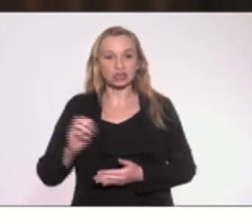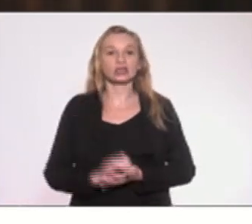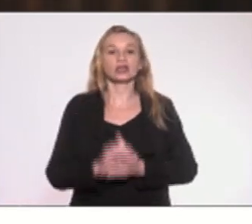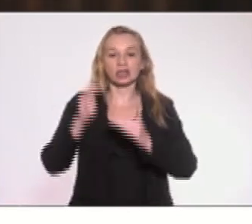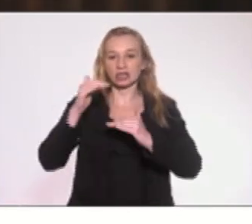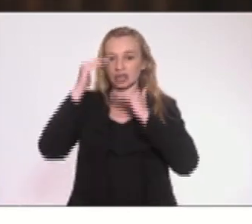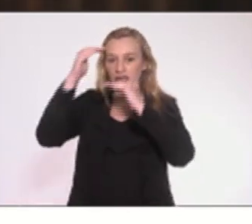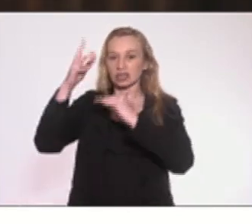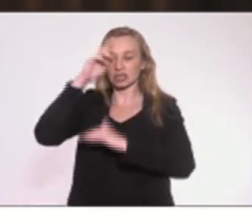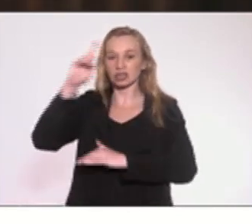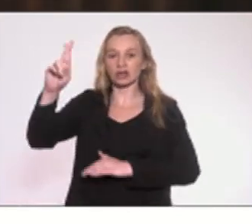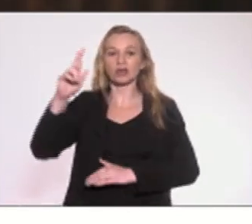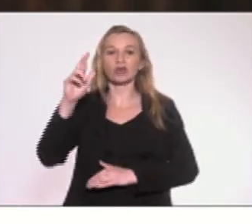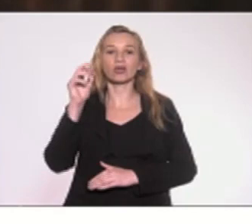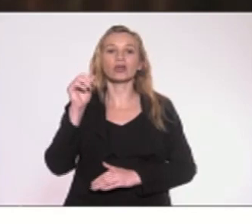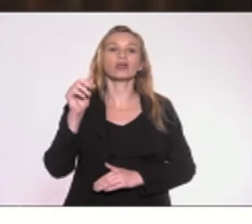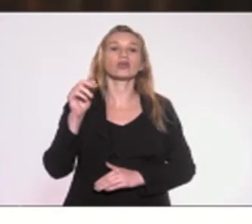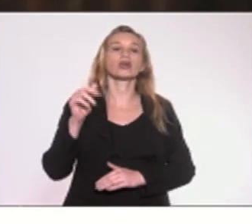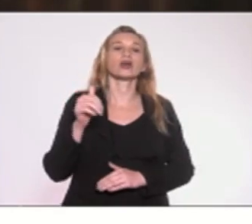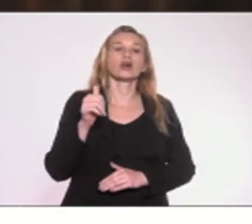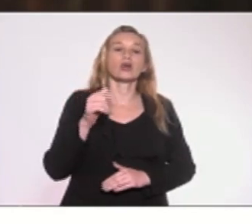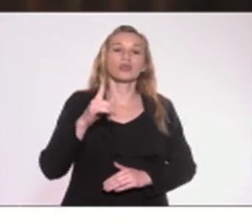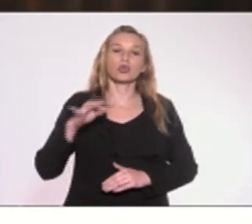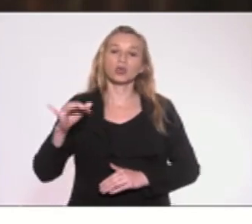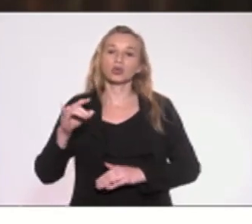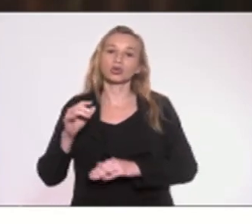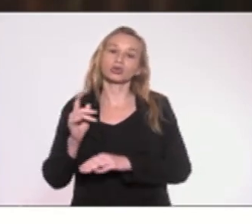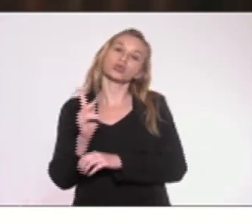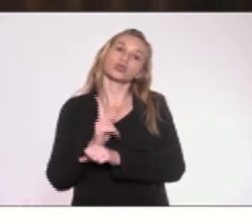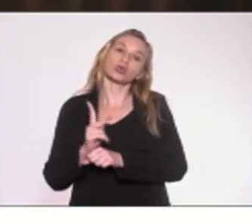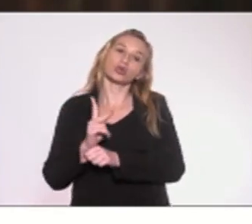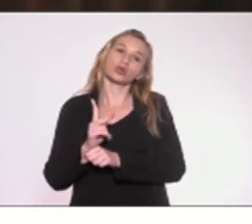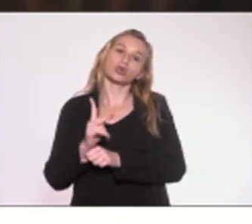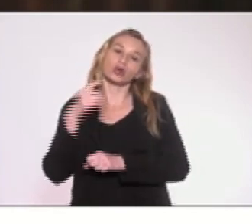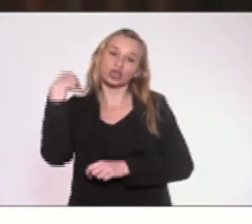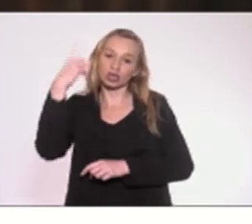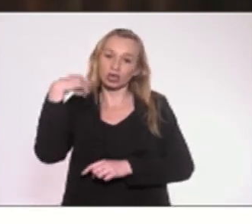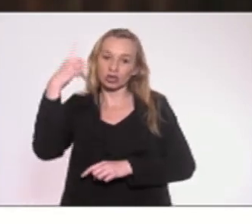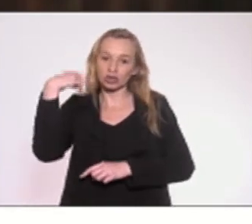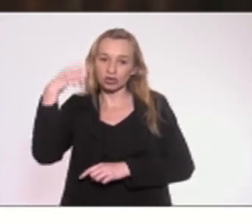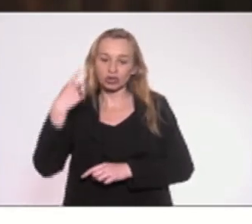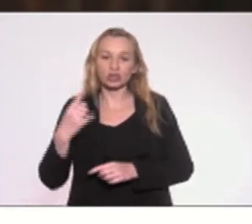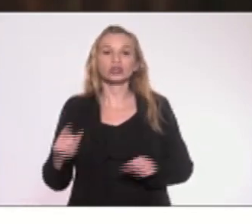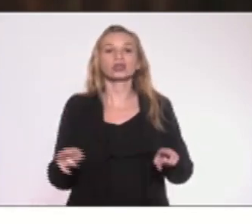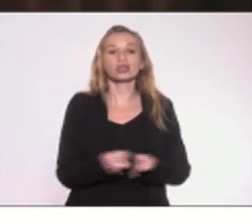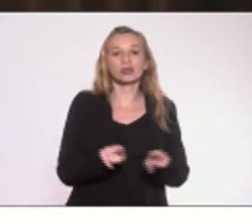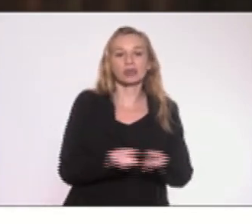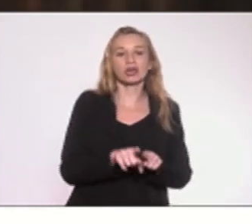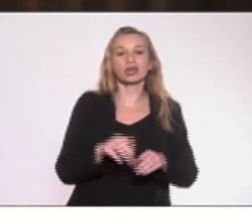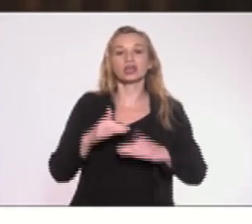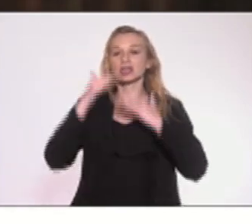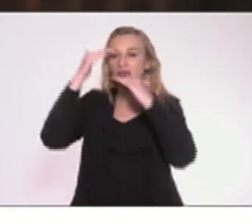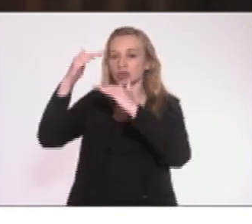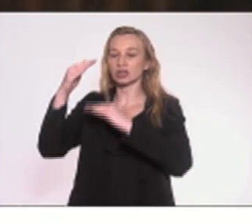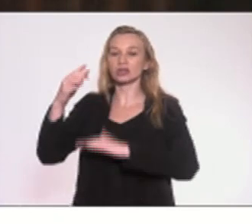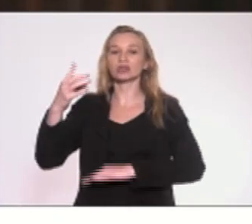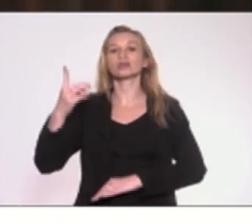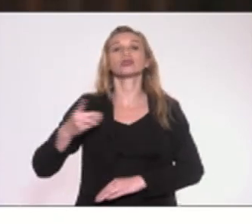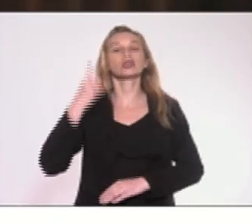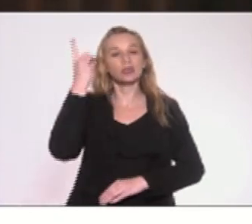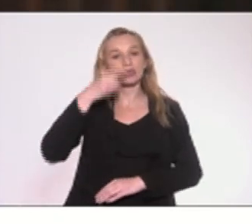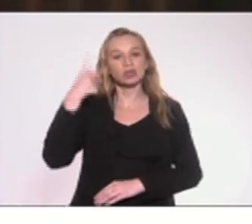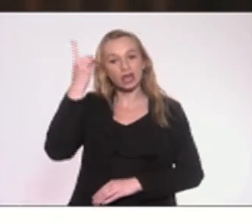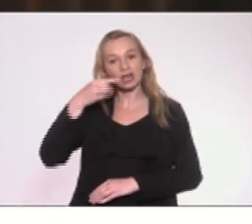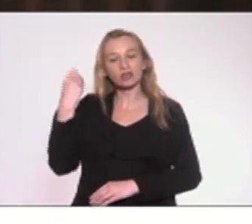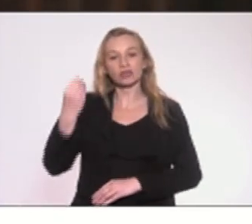senhora promotora de Justiça, Carmen Elisa Bastos de Carvalho. Excelentíssimos deputados aqui presentes,